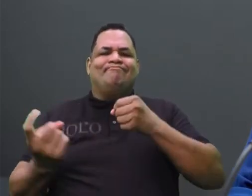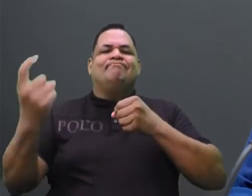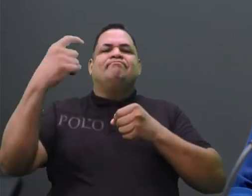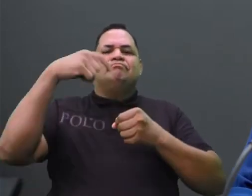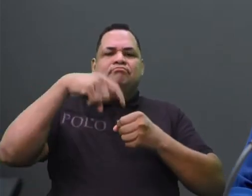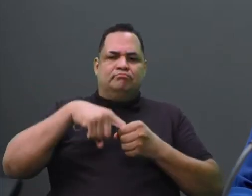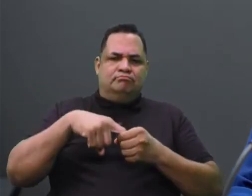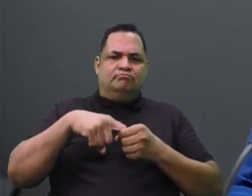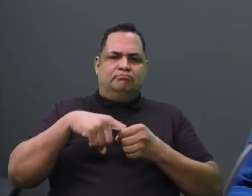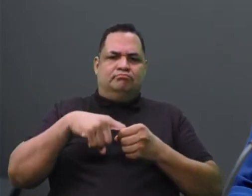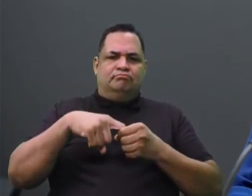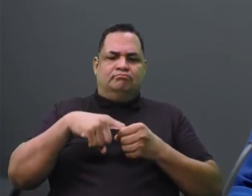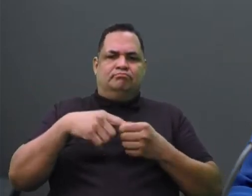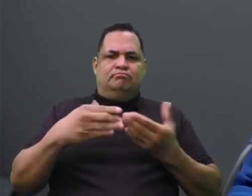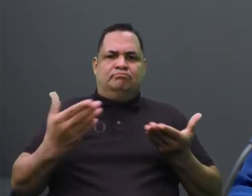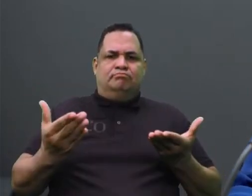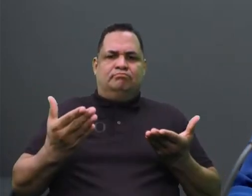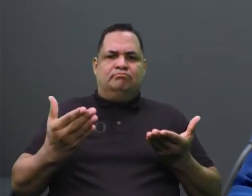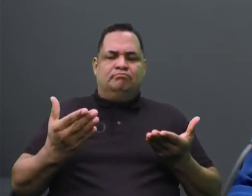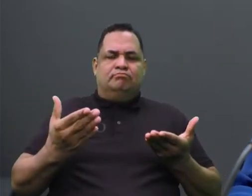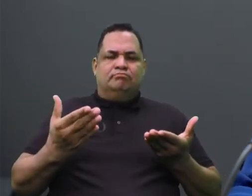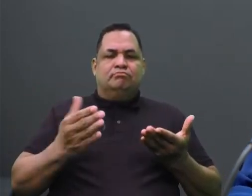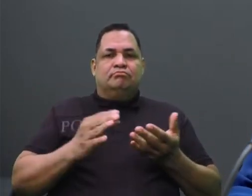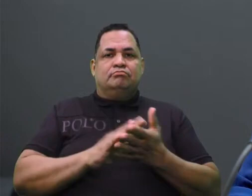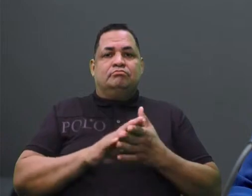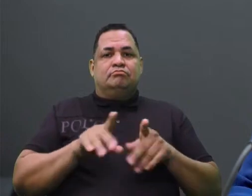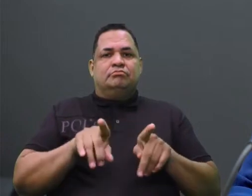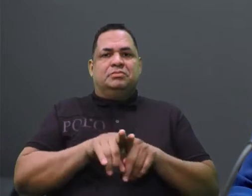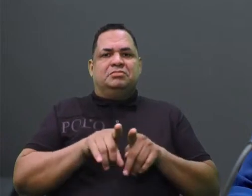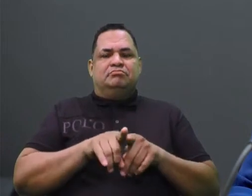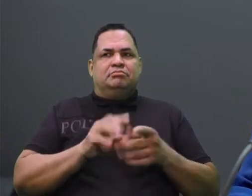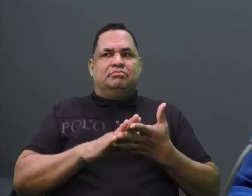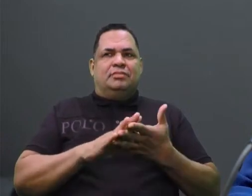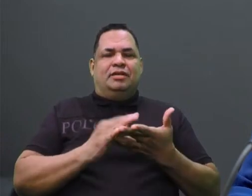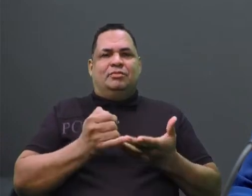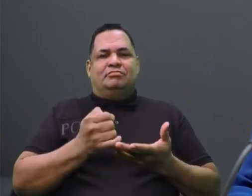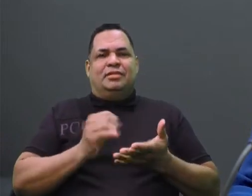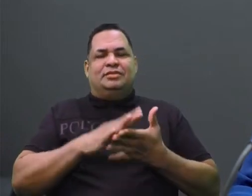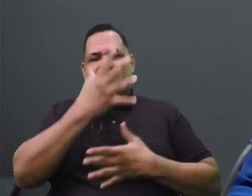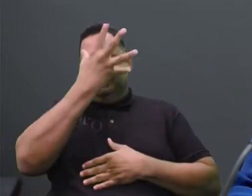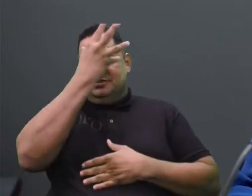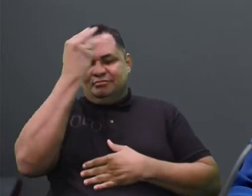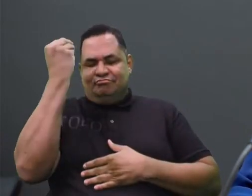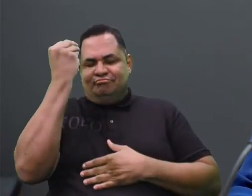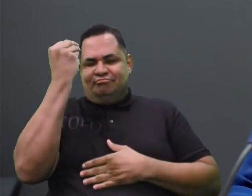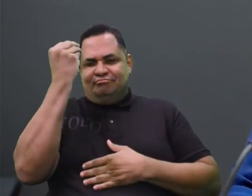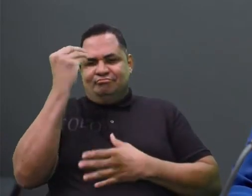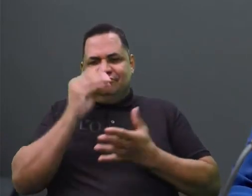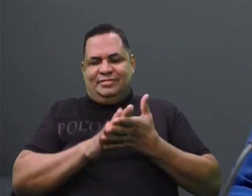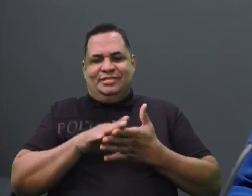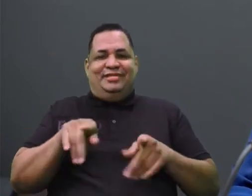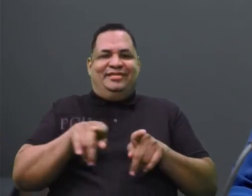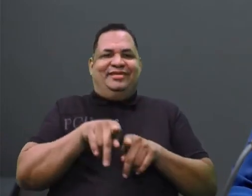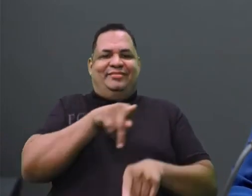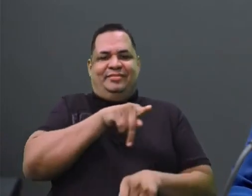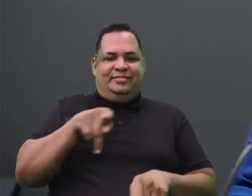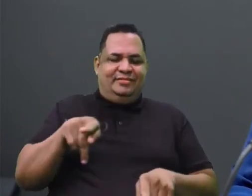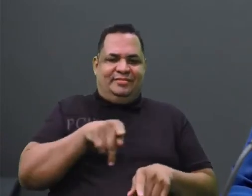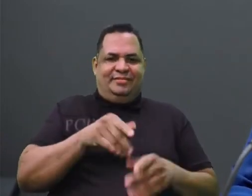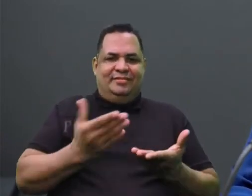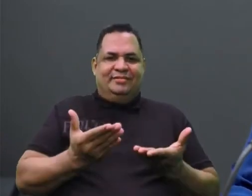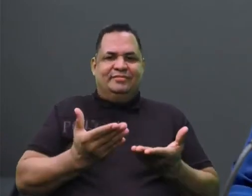e, por conta disso, tinha até esquecido da minha formação, que eu era professora. Porque naquela